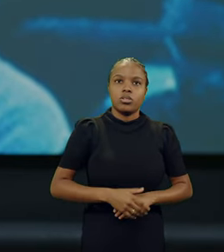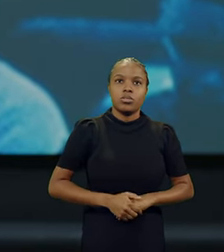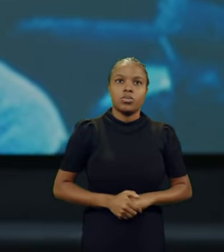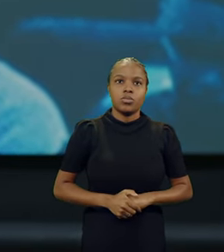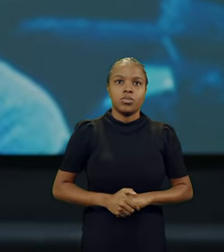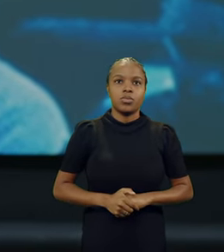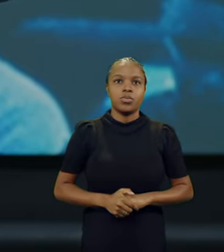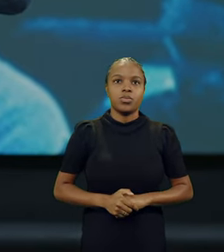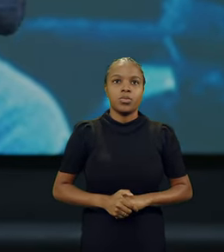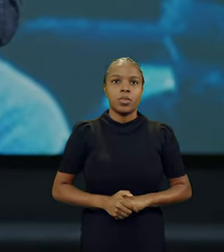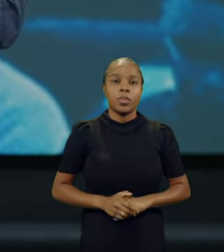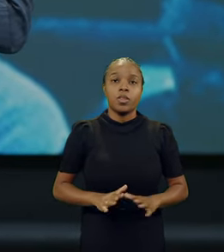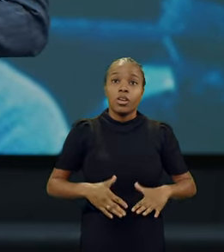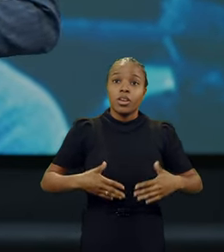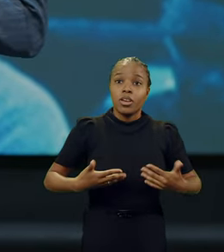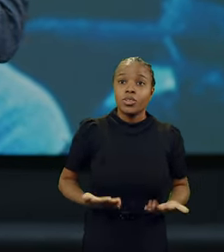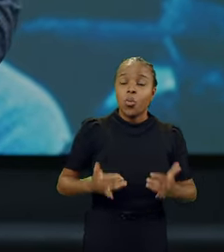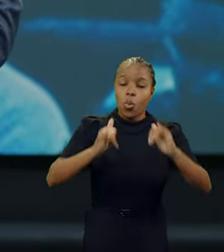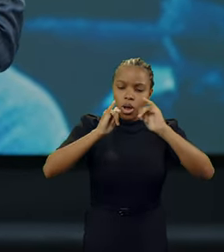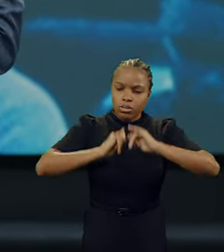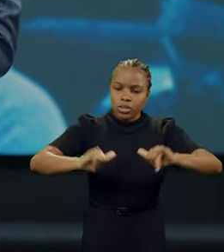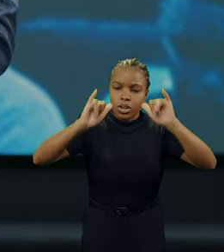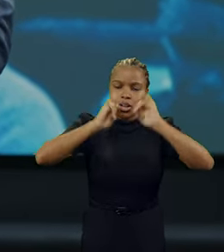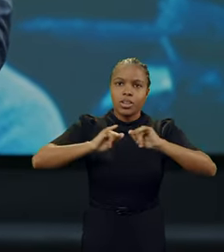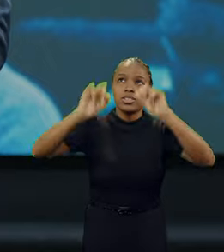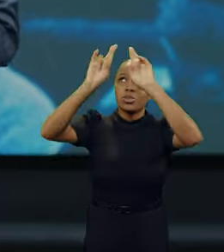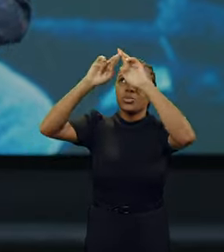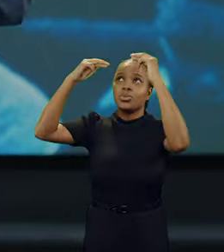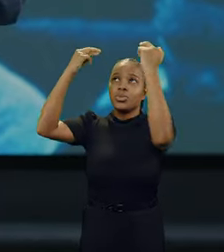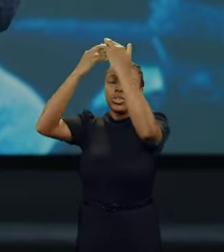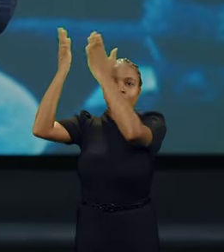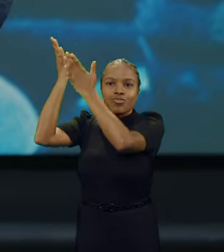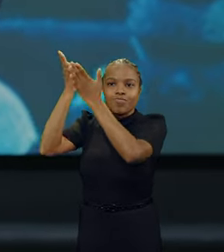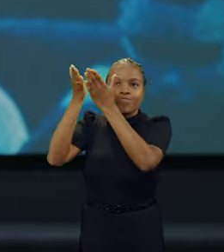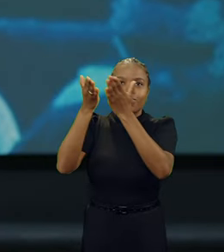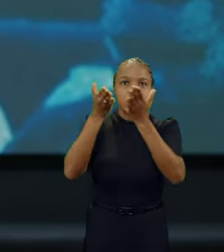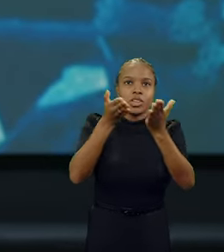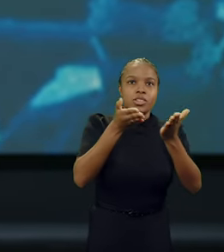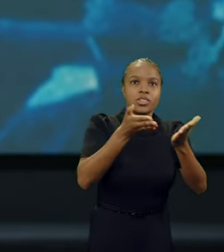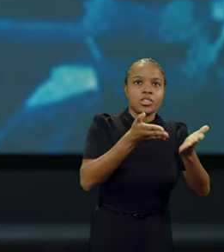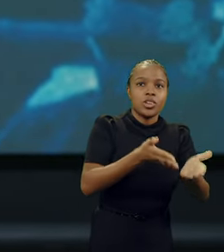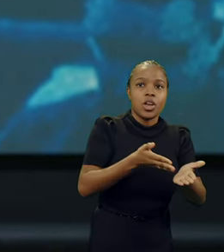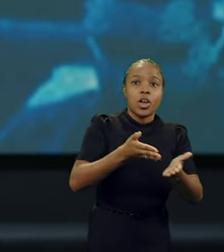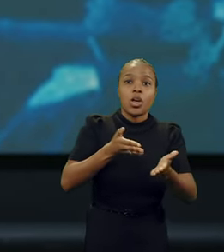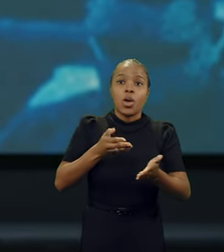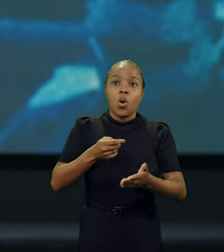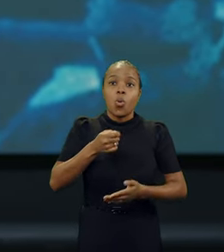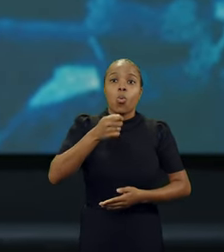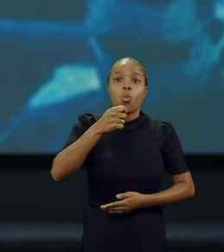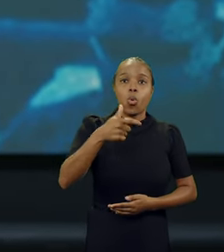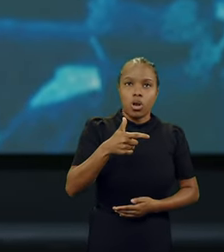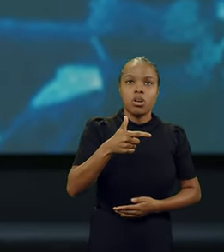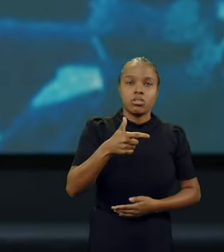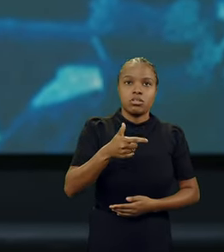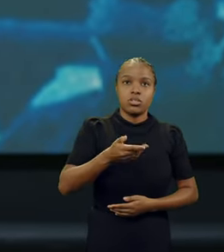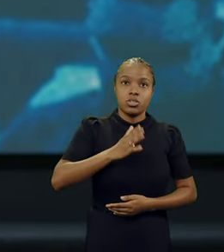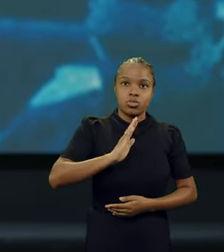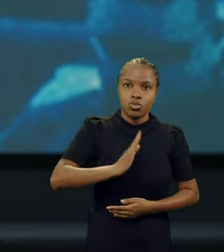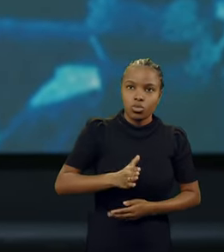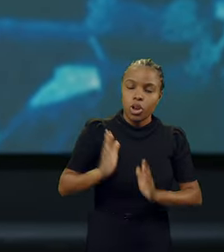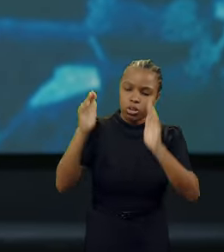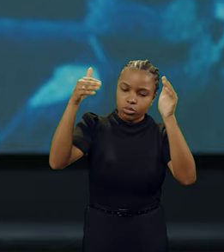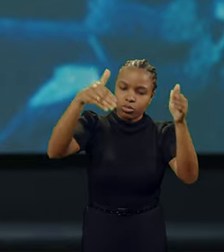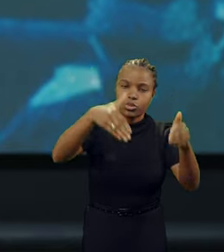A declaração de que o reino está chegando, ou está próximo, ou é